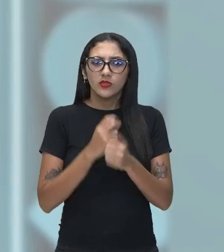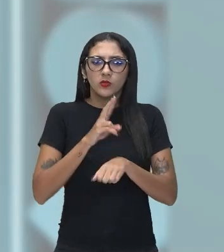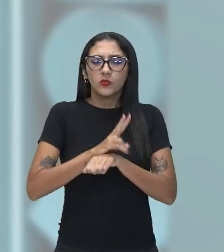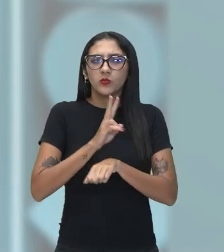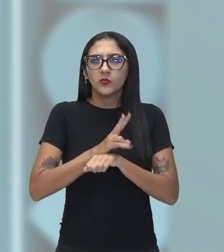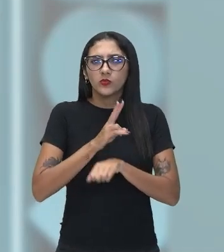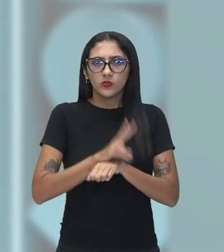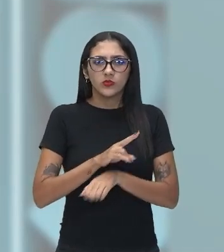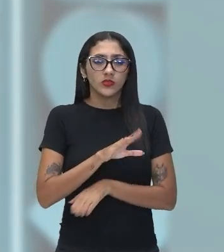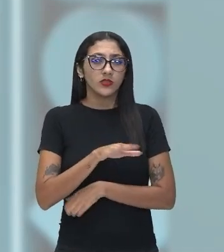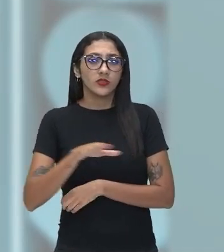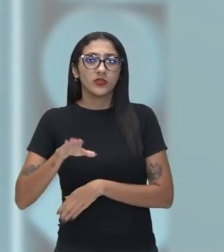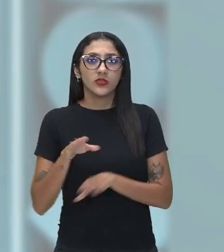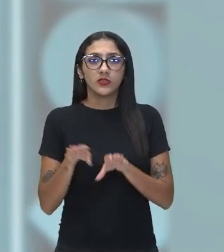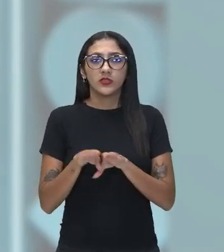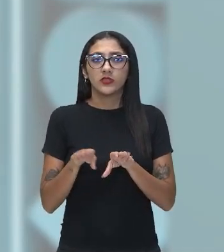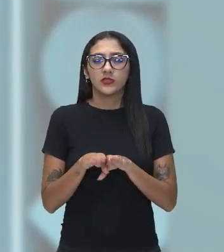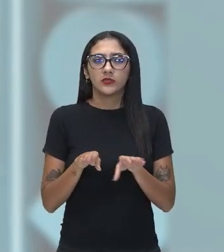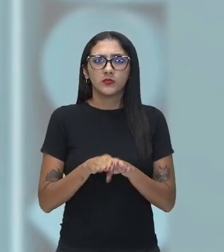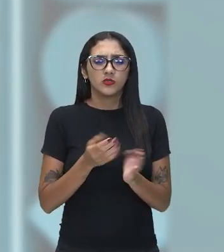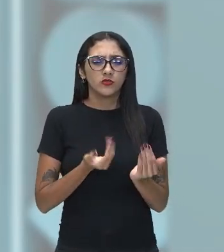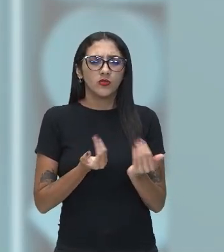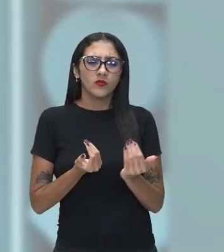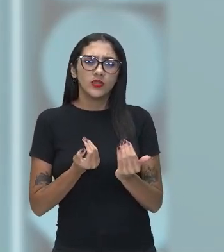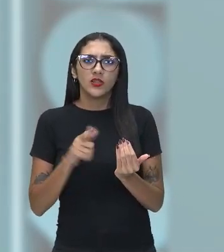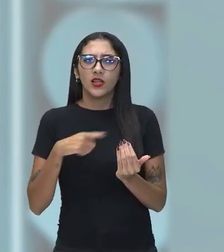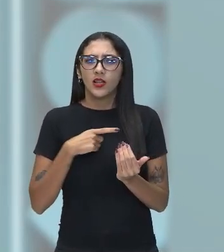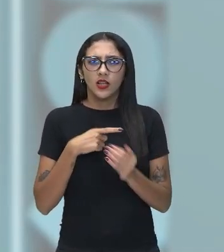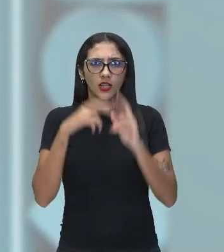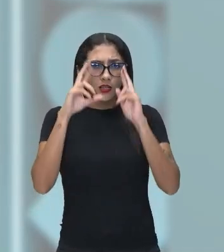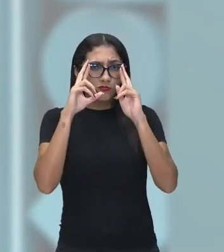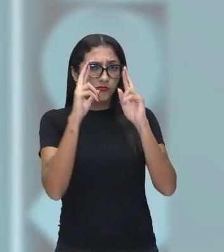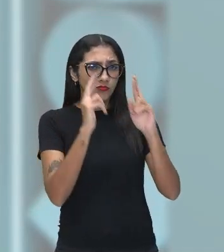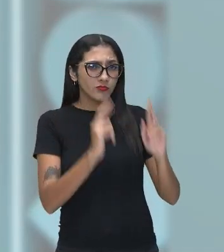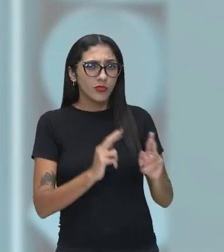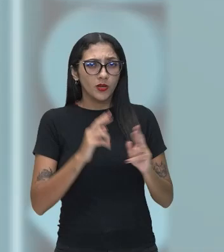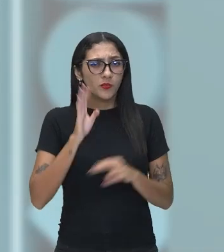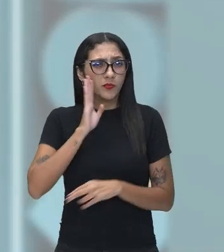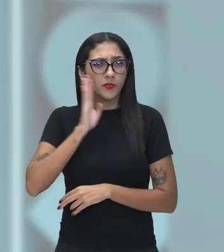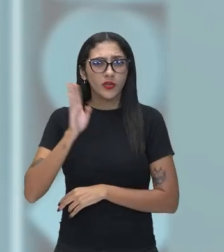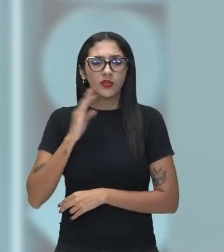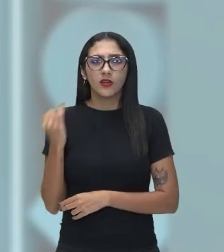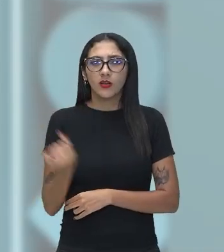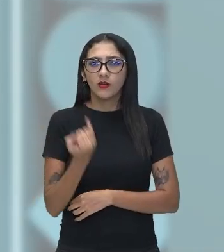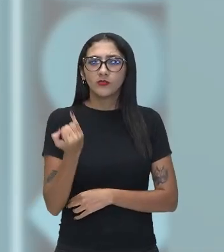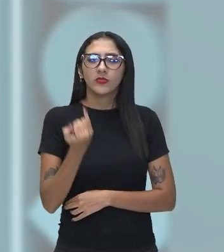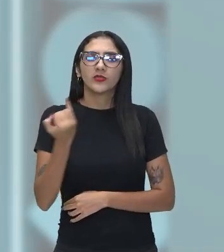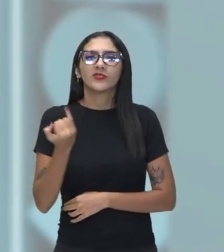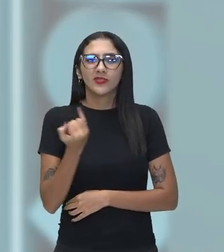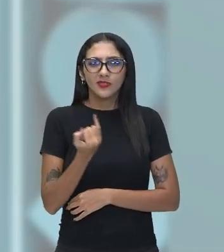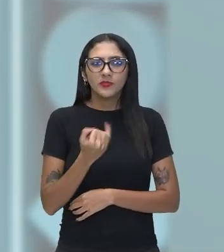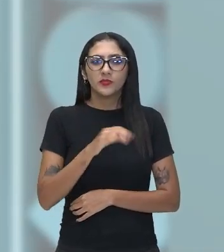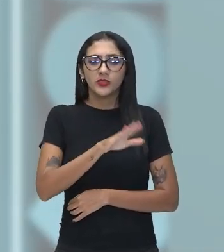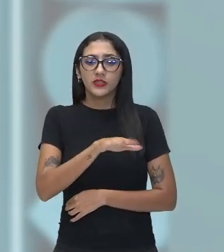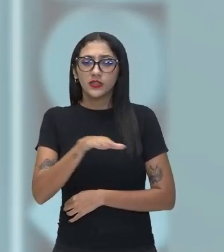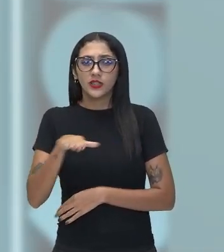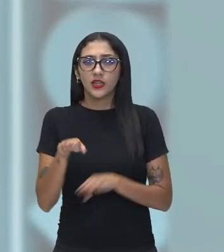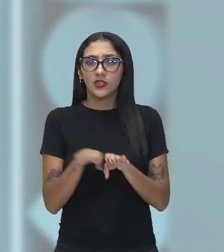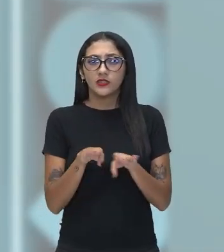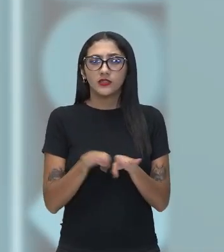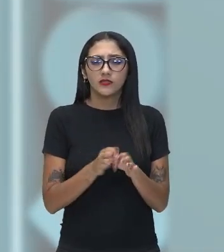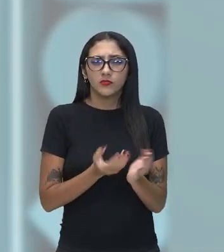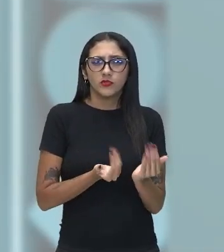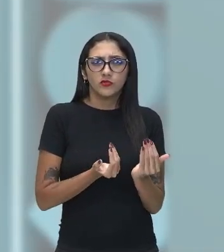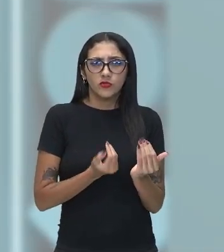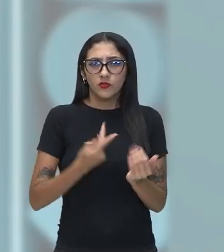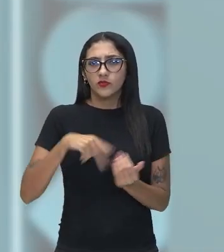e o adolescente e estabelece proteção integral para esses seres, para as crianças e para os adolescentes